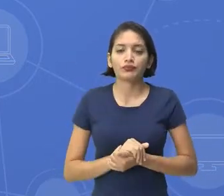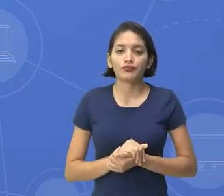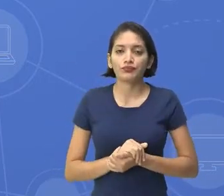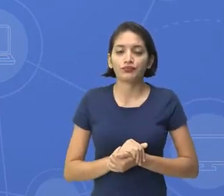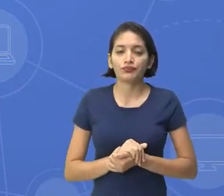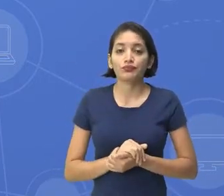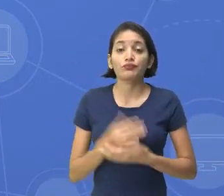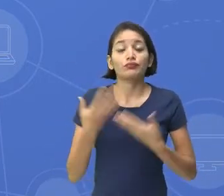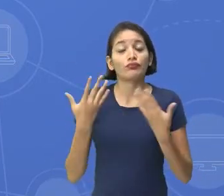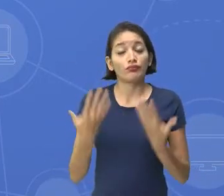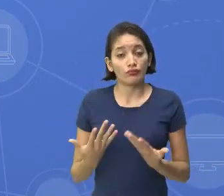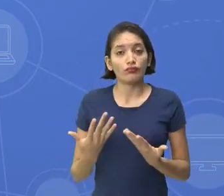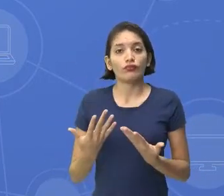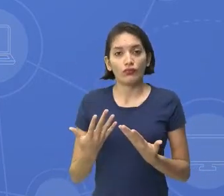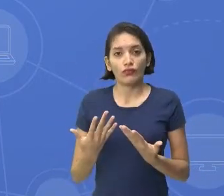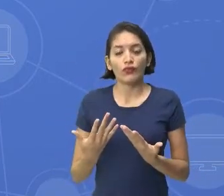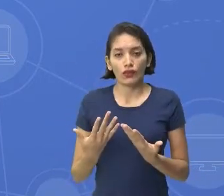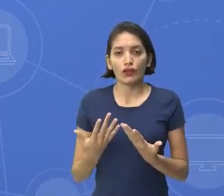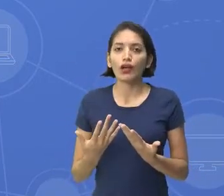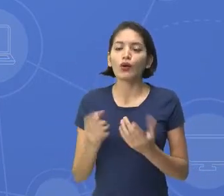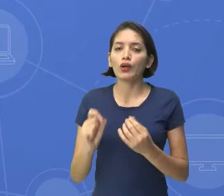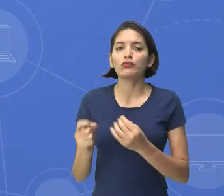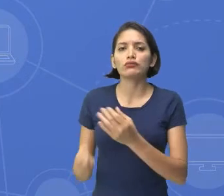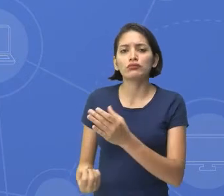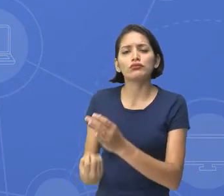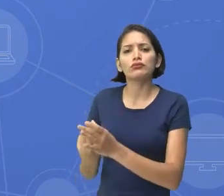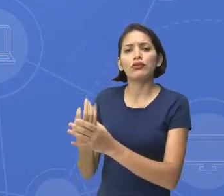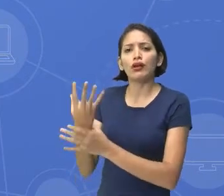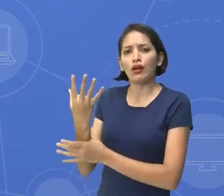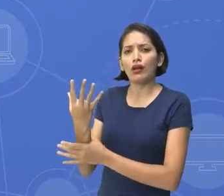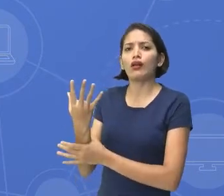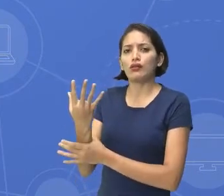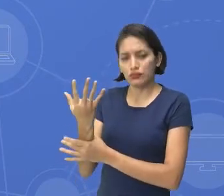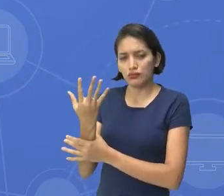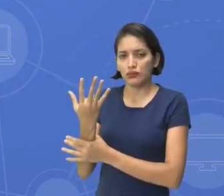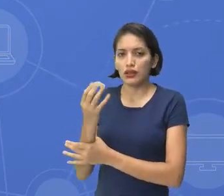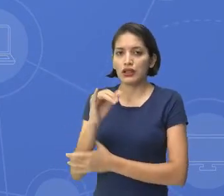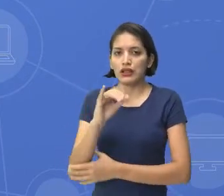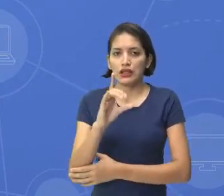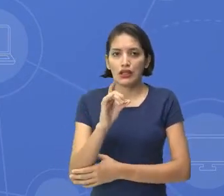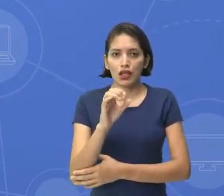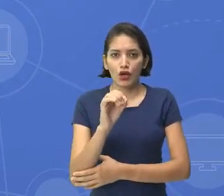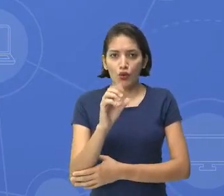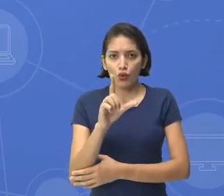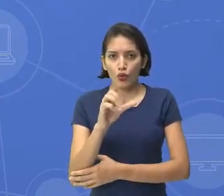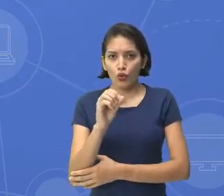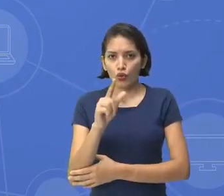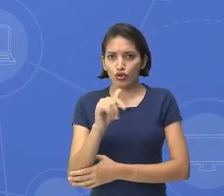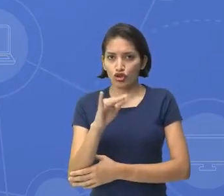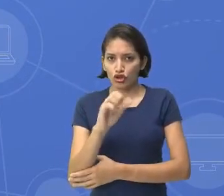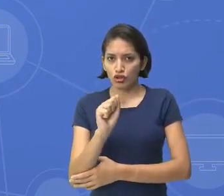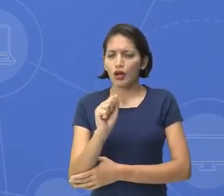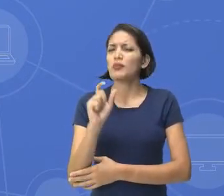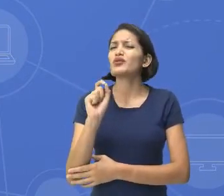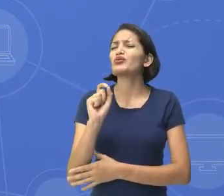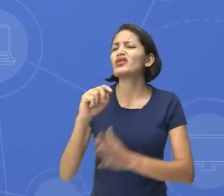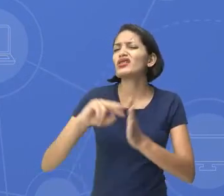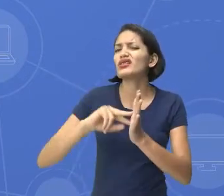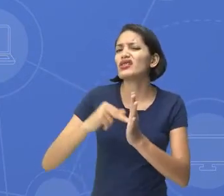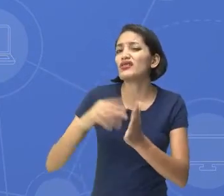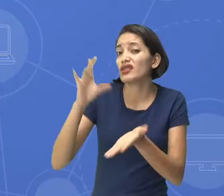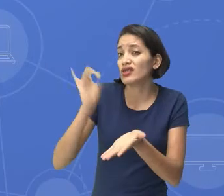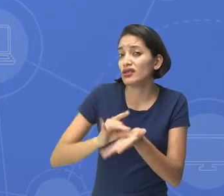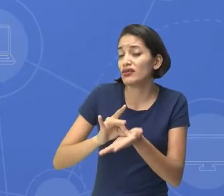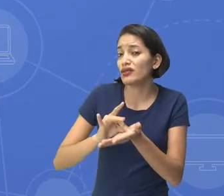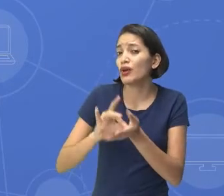Isso então é um pouco o surgimento da ideologia. Mas o que é então a ideologia? O que